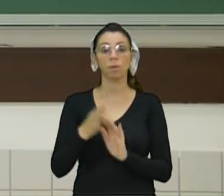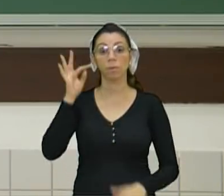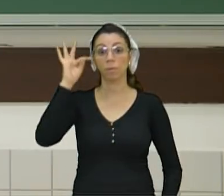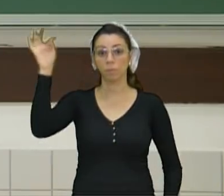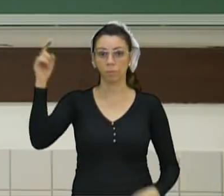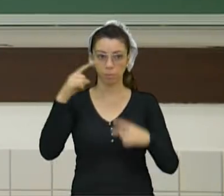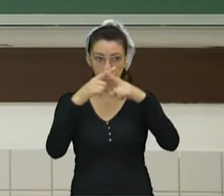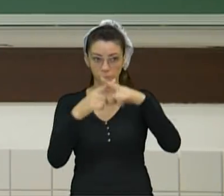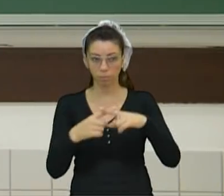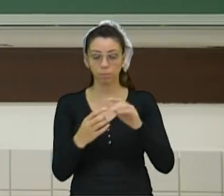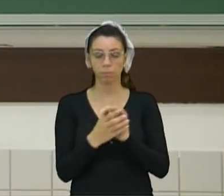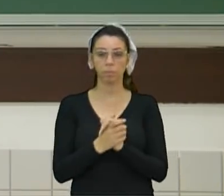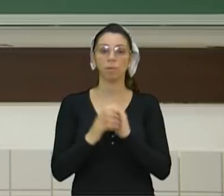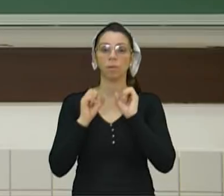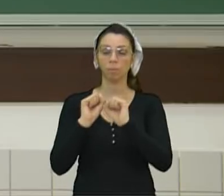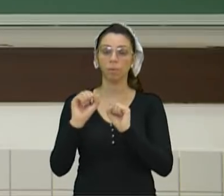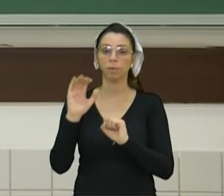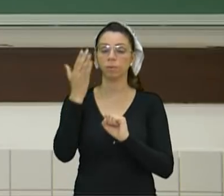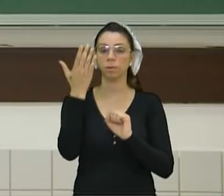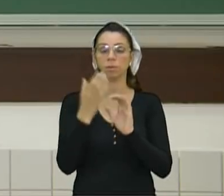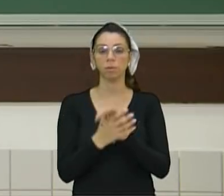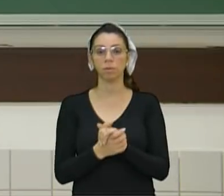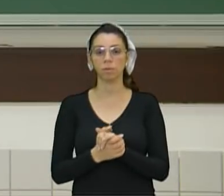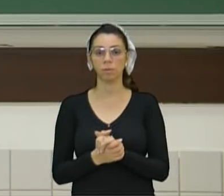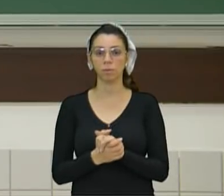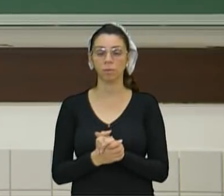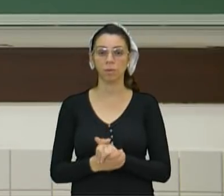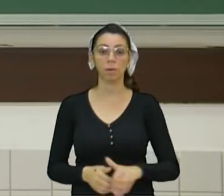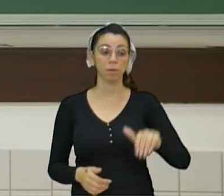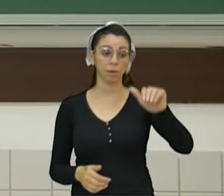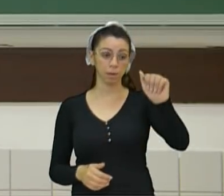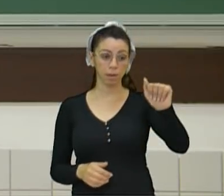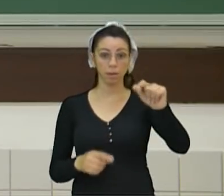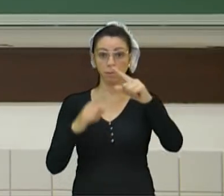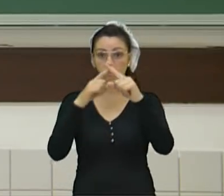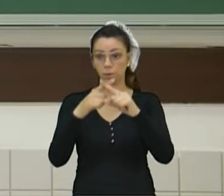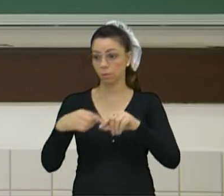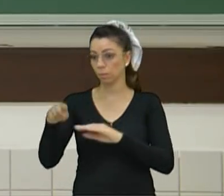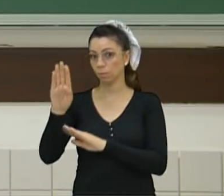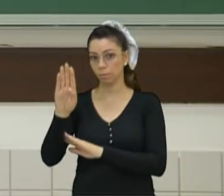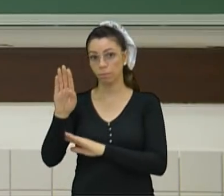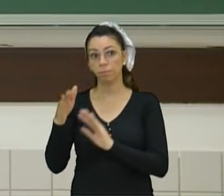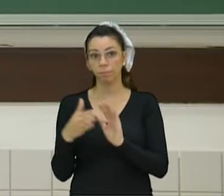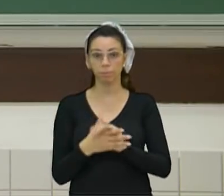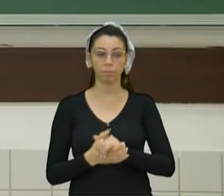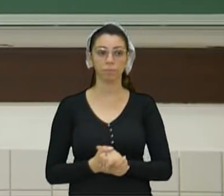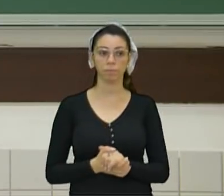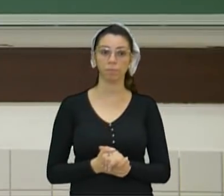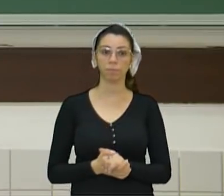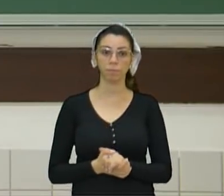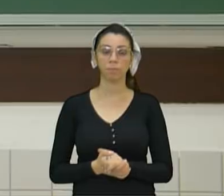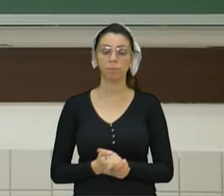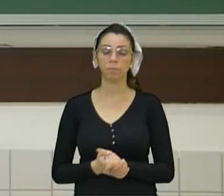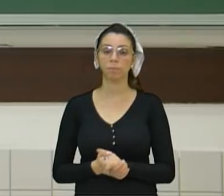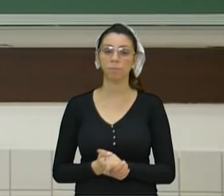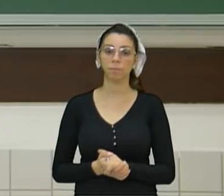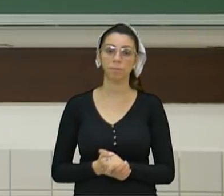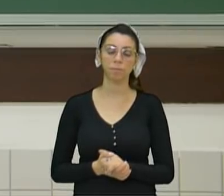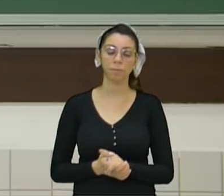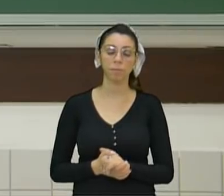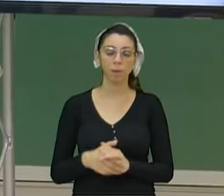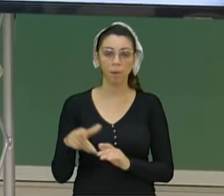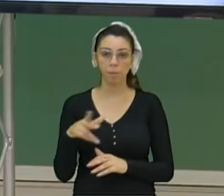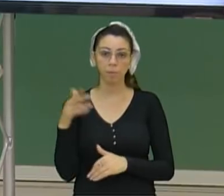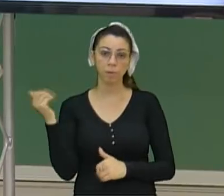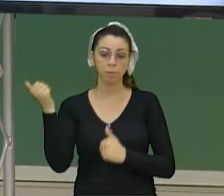probabilidades. É a probabilidade de ocorrer A vezes a probabilidade de ocorrer um evento B, tá bom? Então, a professora só substituiu